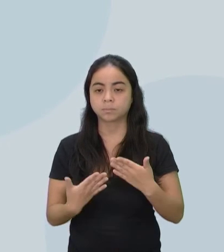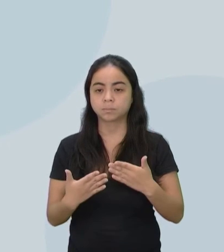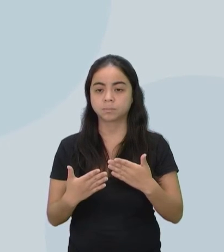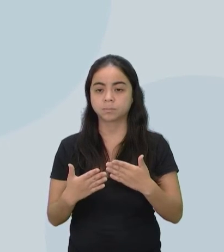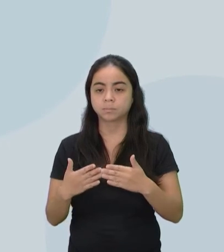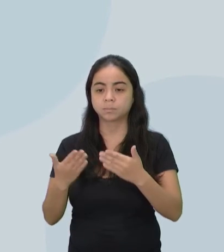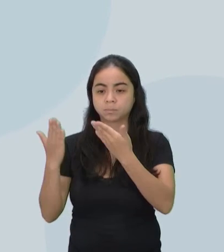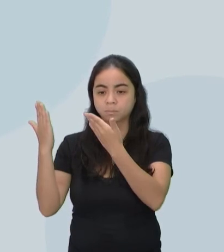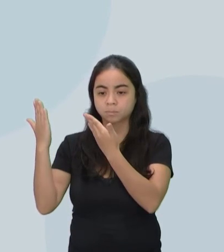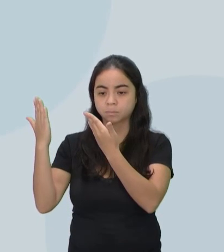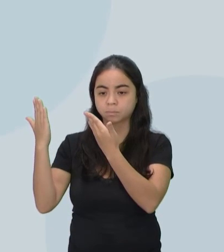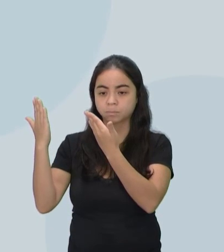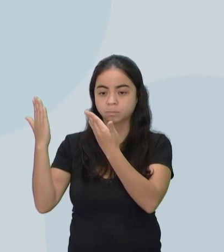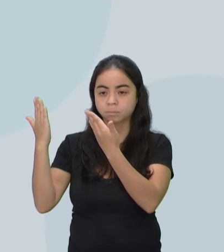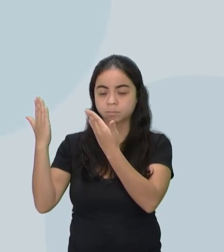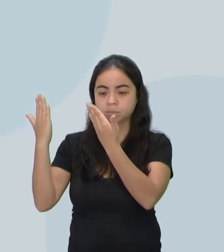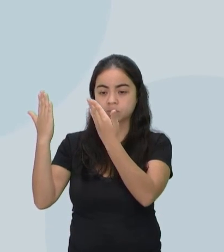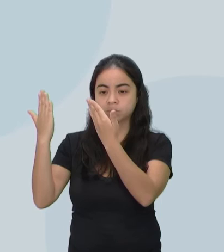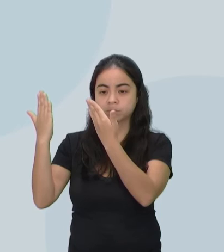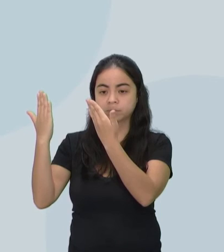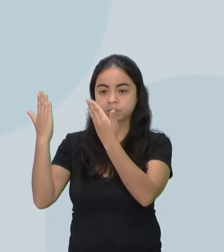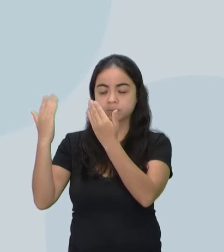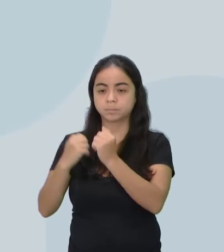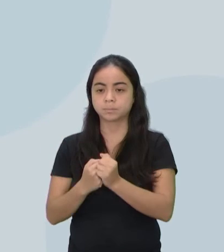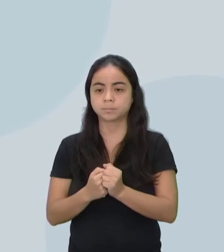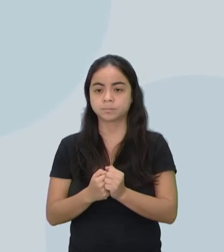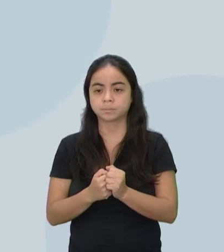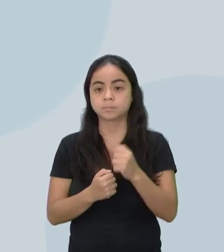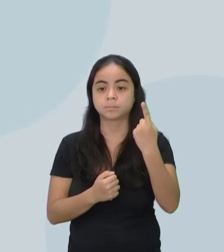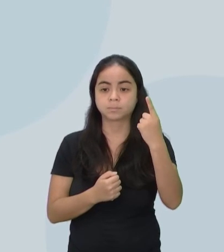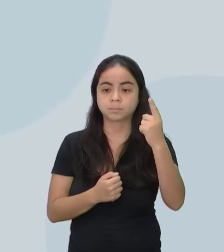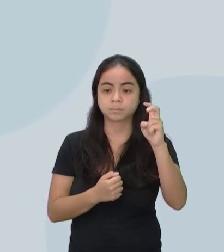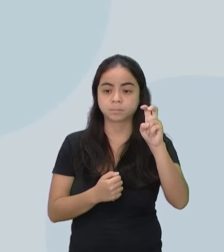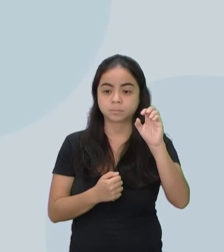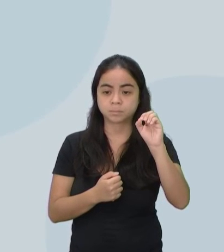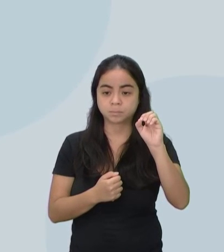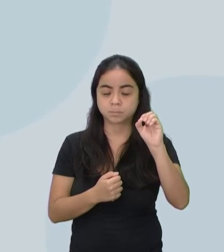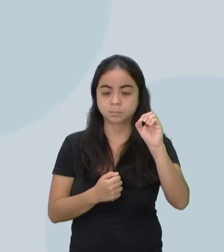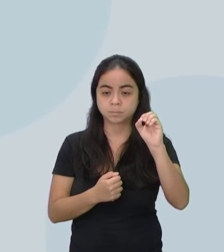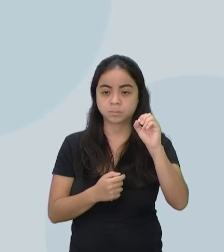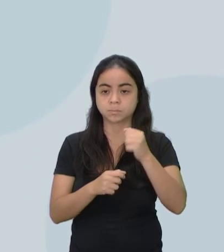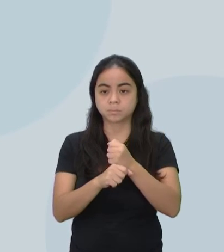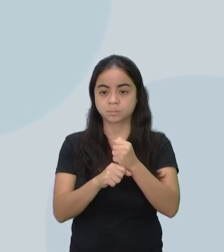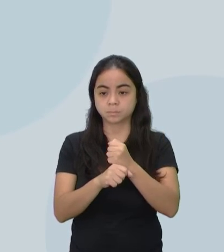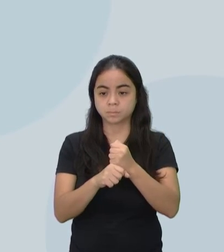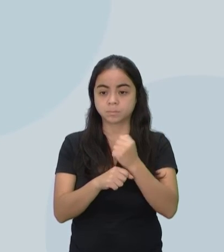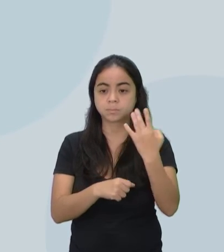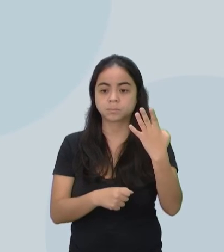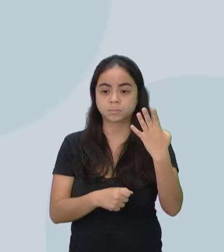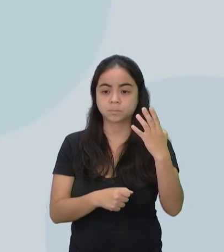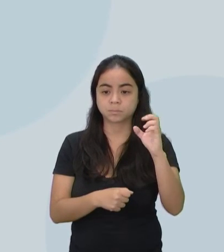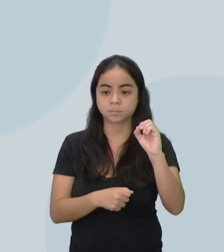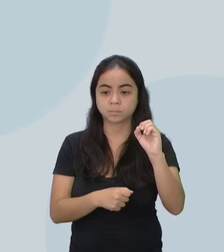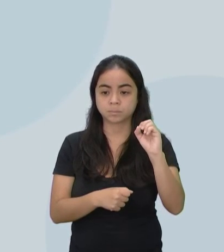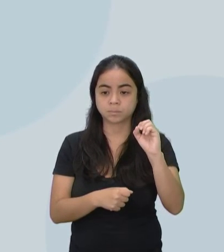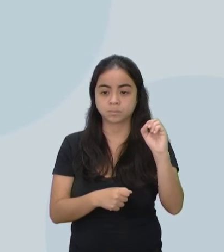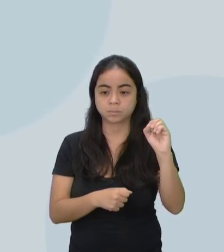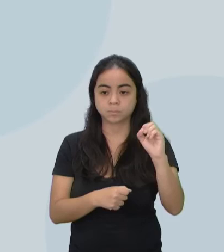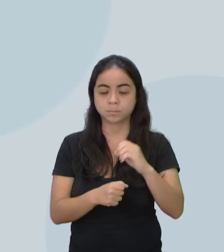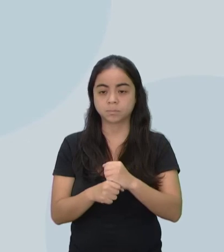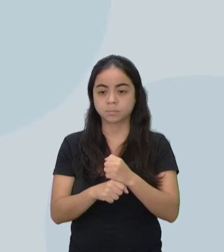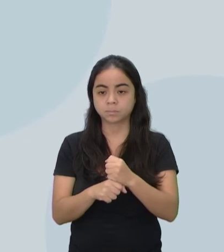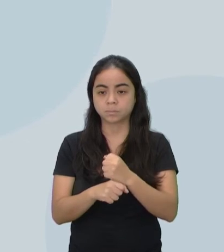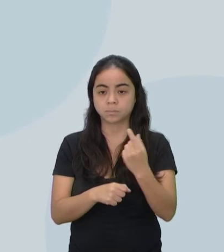no cantinho, 150 aqui eu já vou somar, ó, 100 mais 300 vai dar 400,